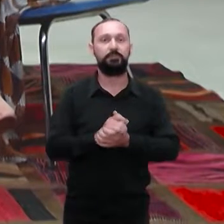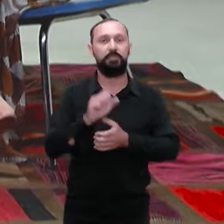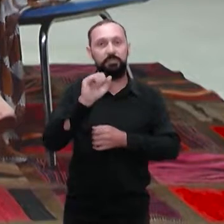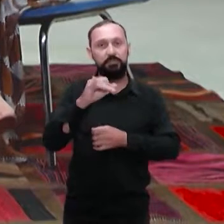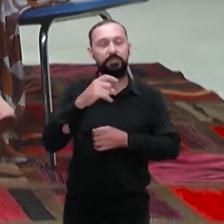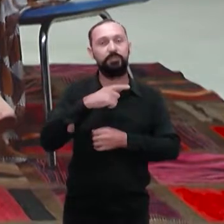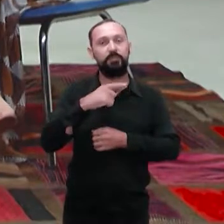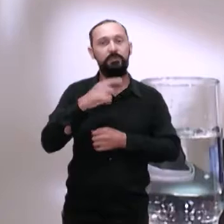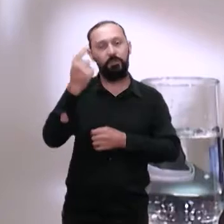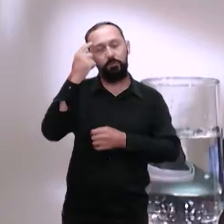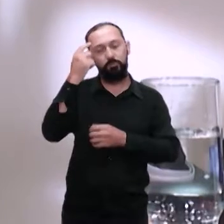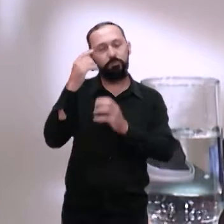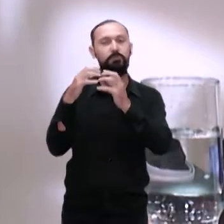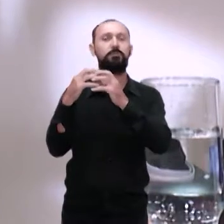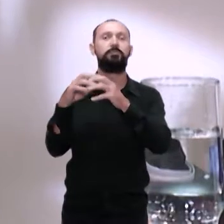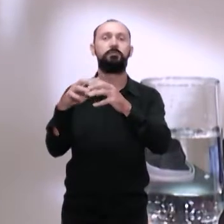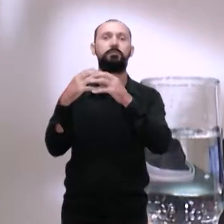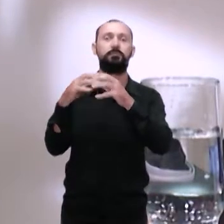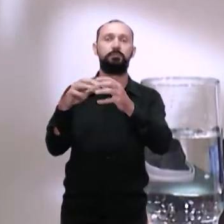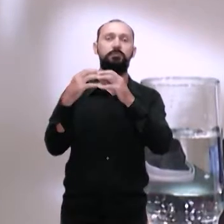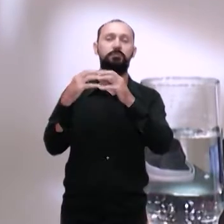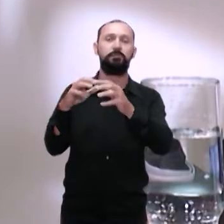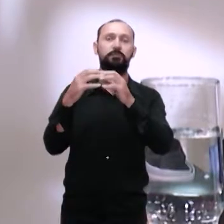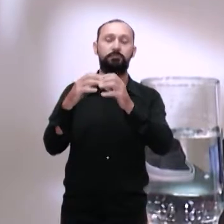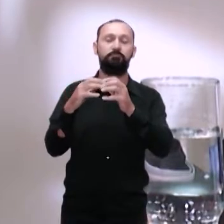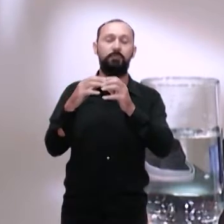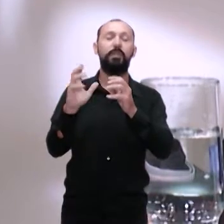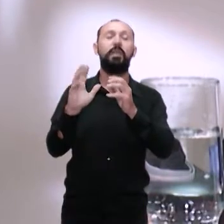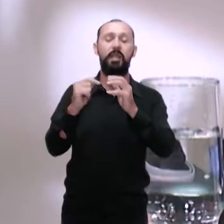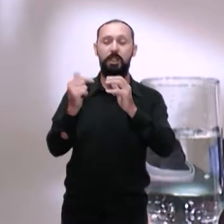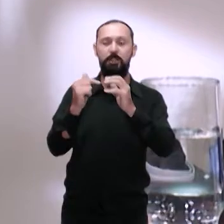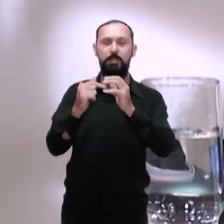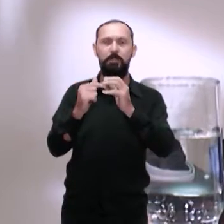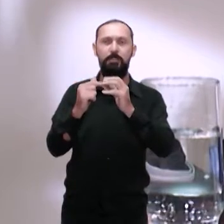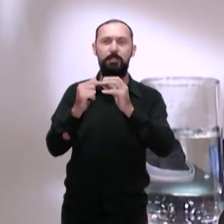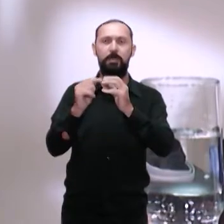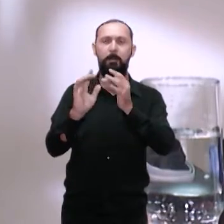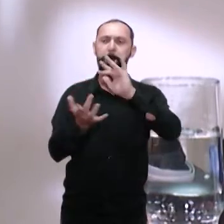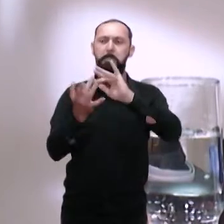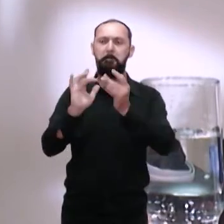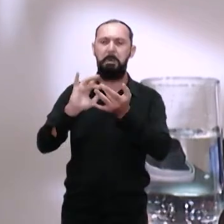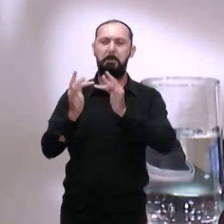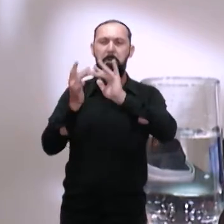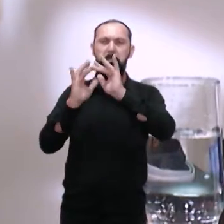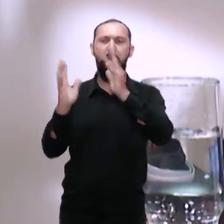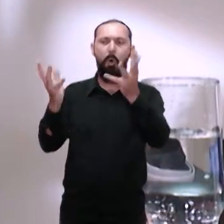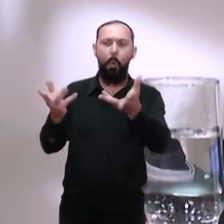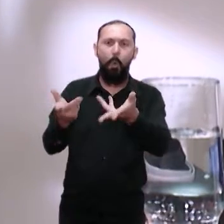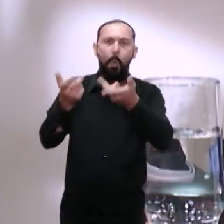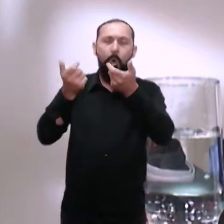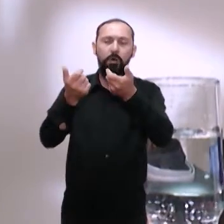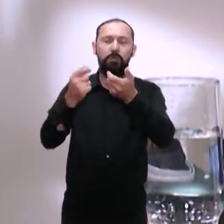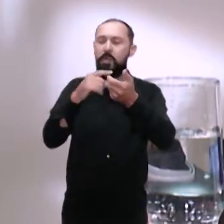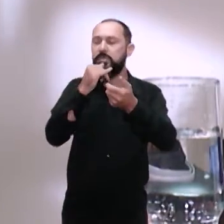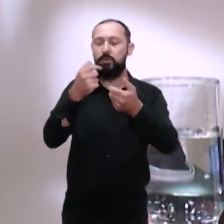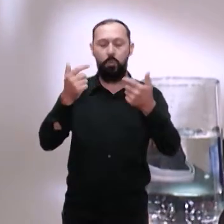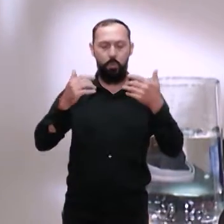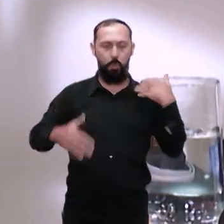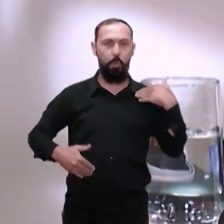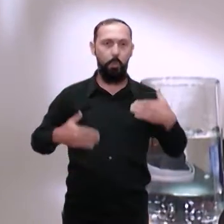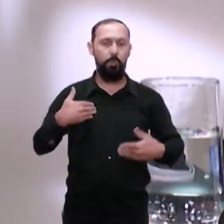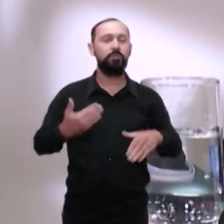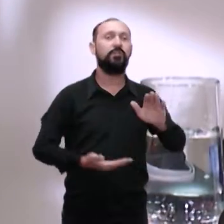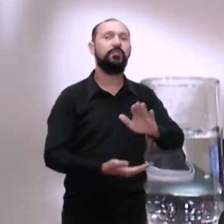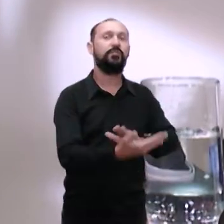Claro. E se a gente tem um cérebro mais funcional, assim como o nosso corpo, nós vamos